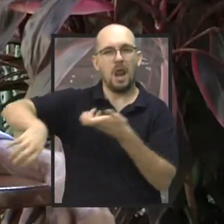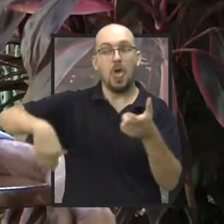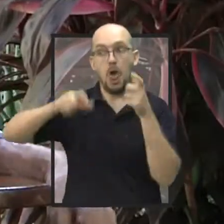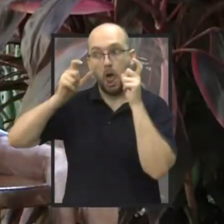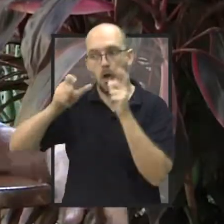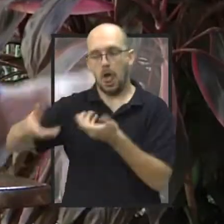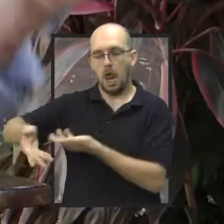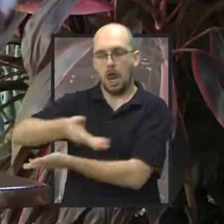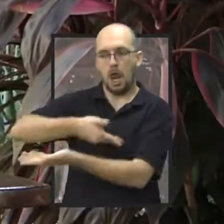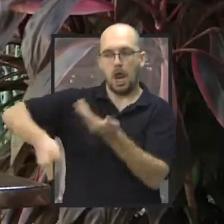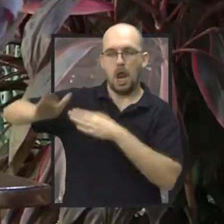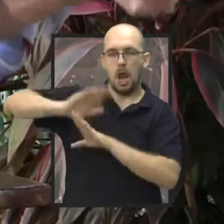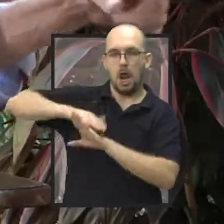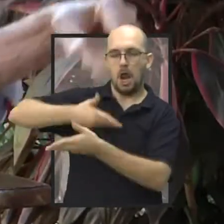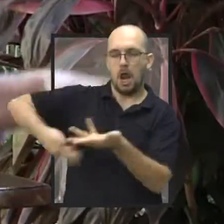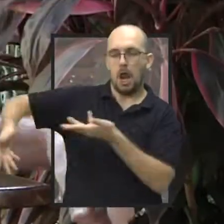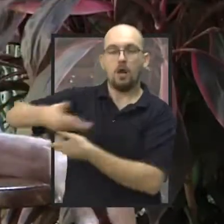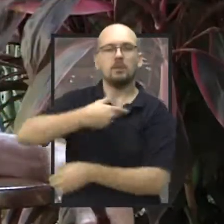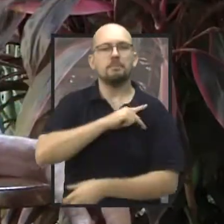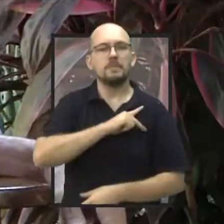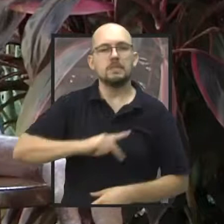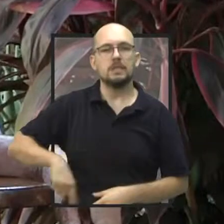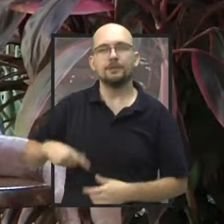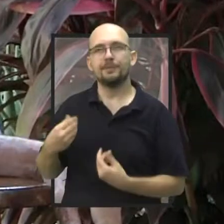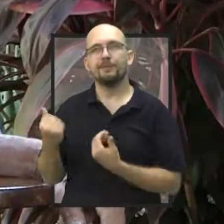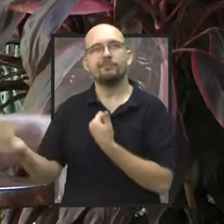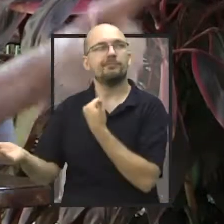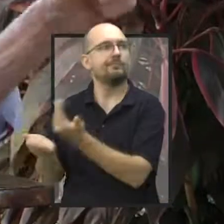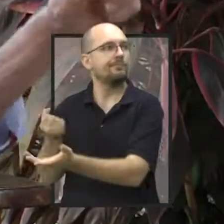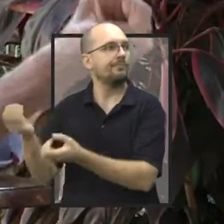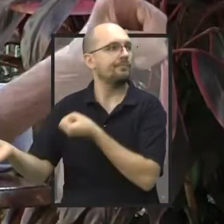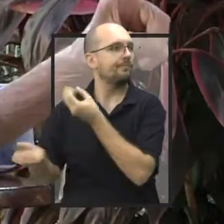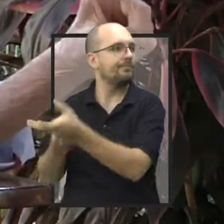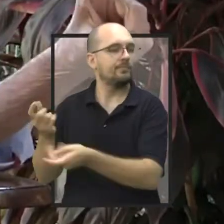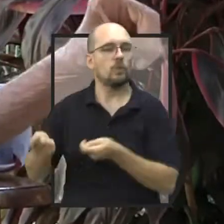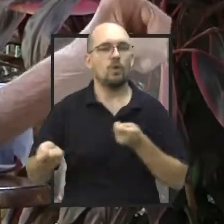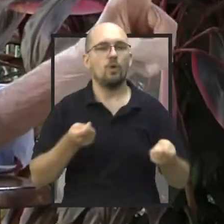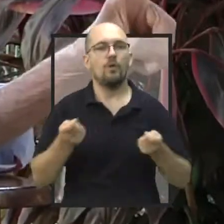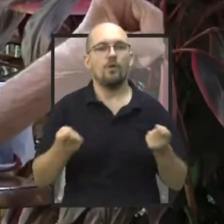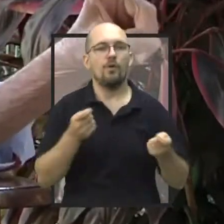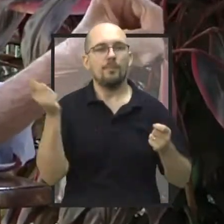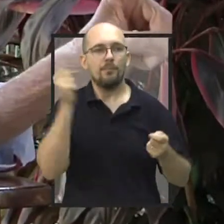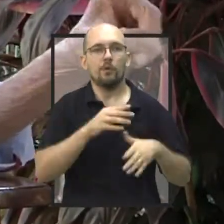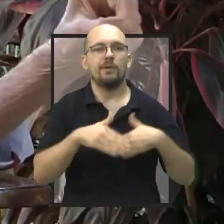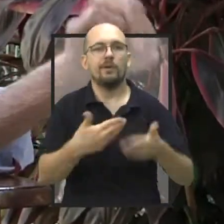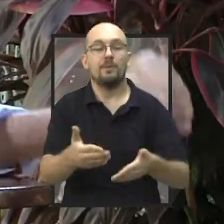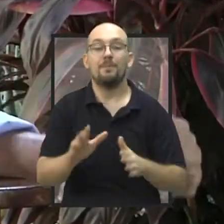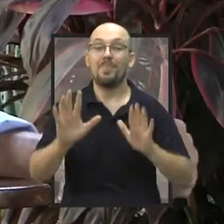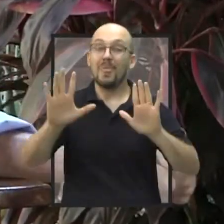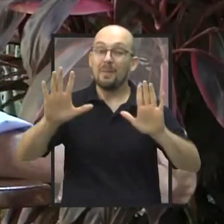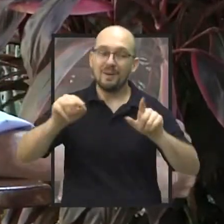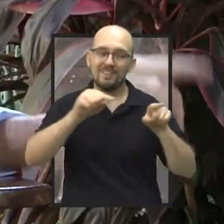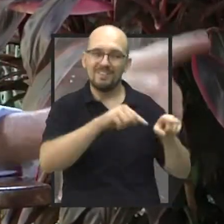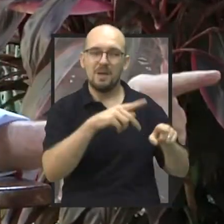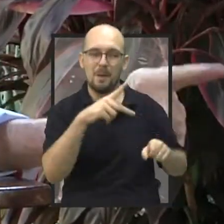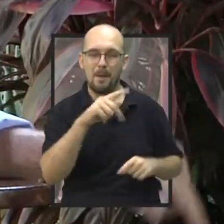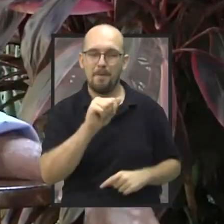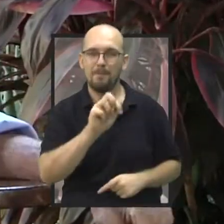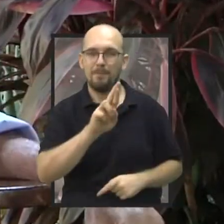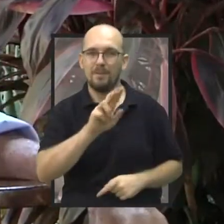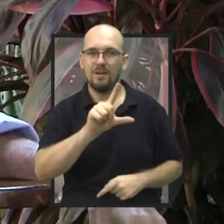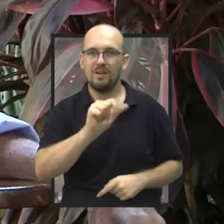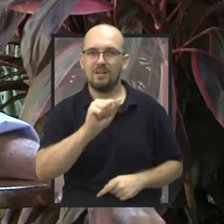interesses políticos que o presidente tem que atender para poder governar. No sistema parlamentarista, não. No